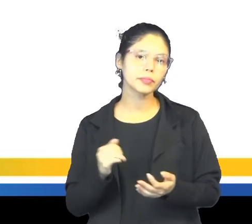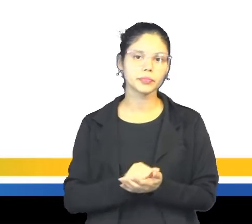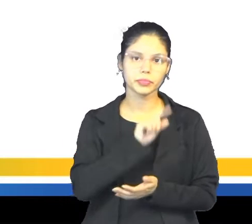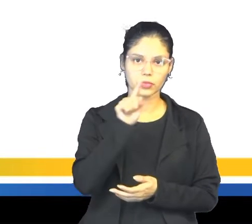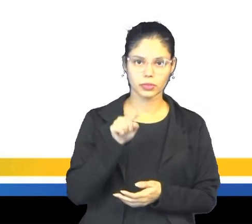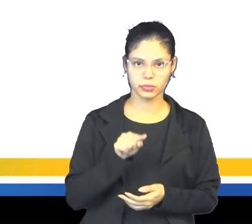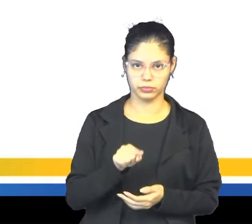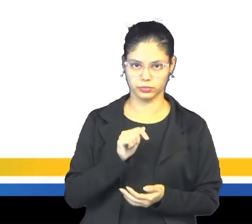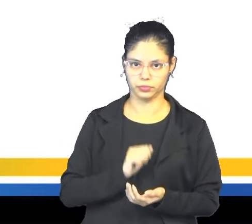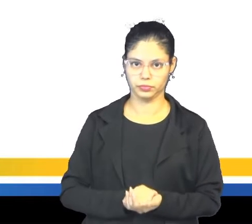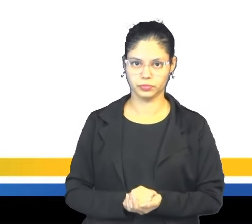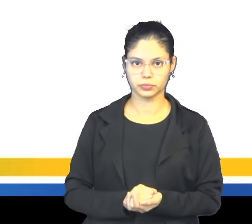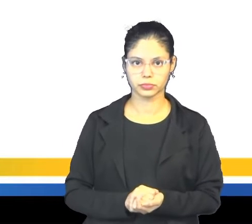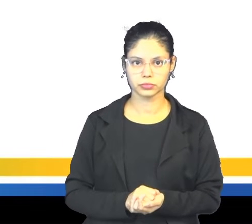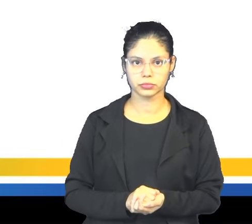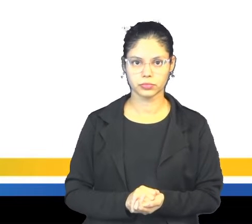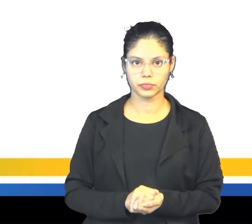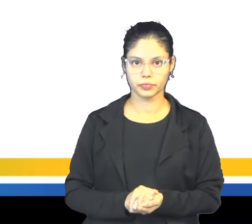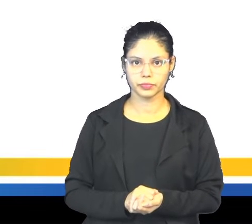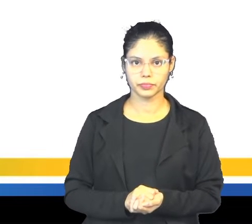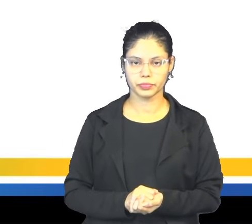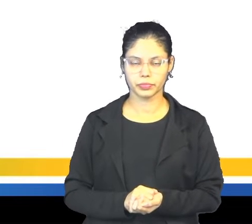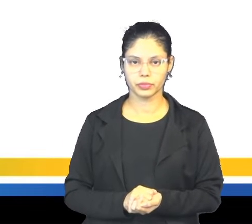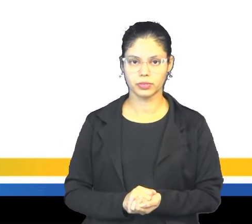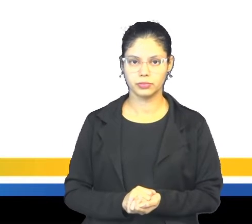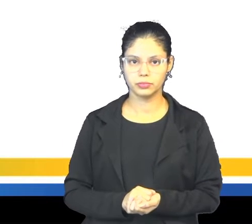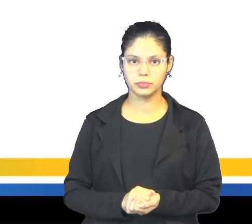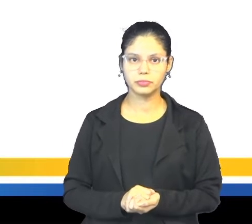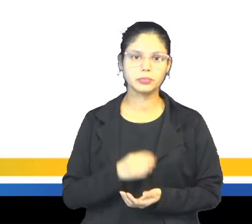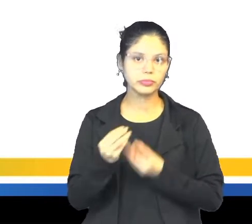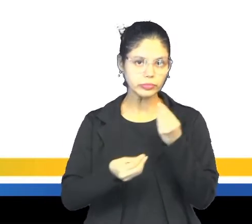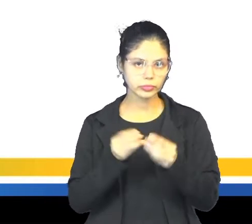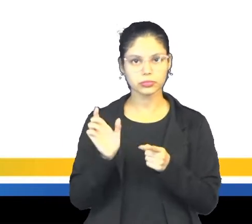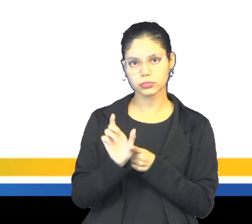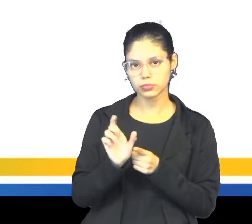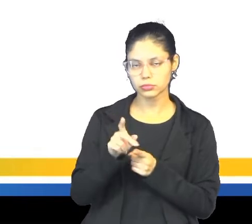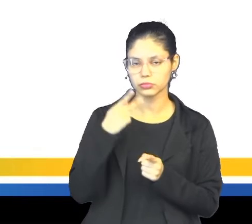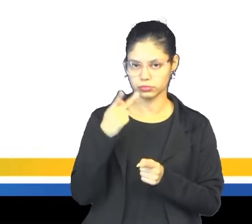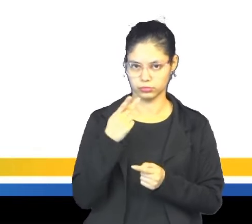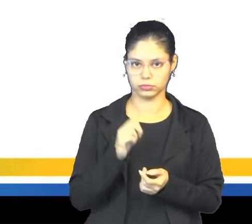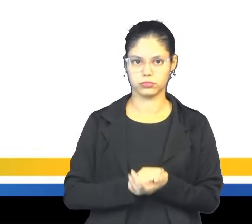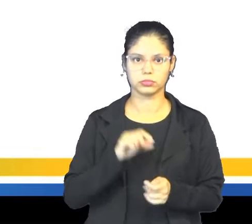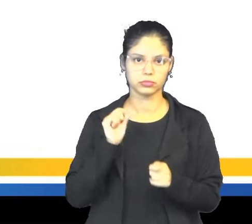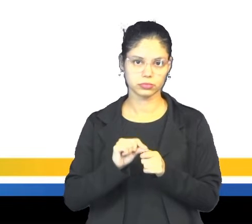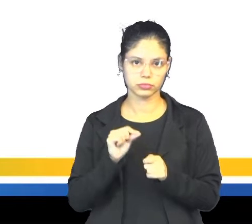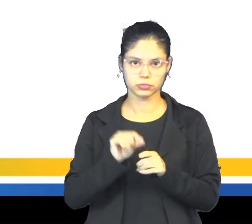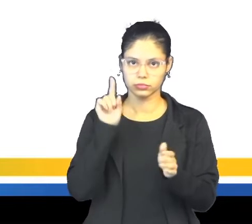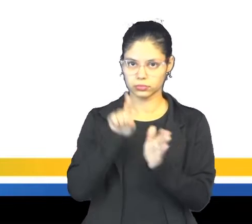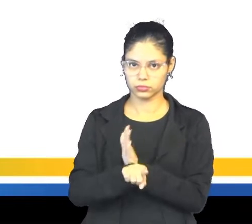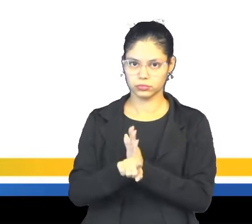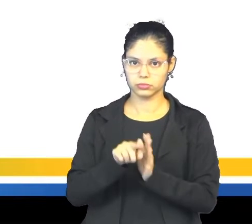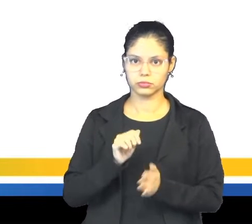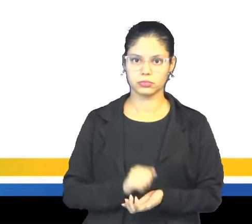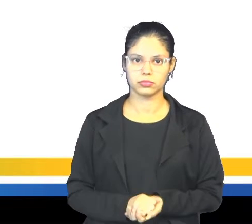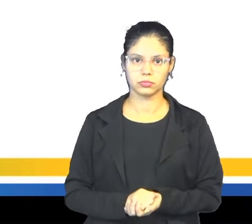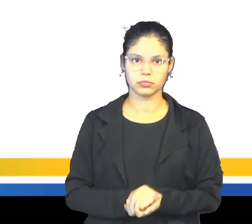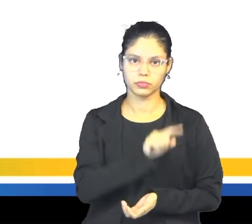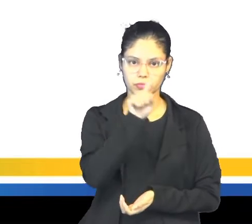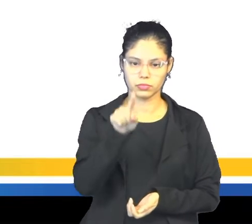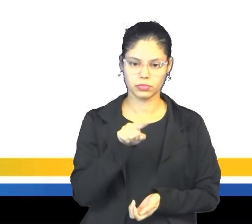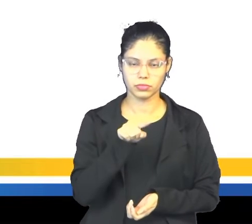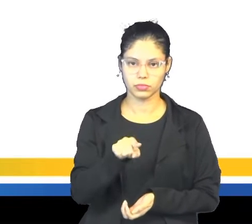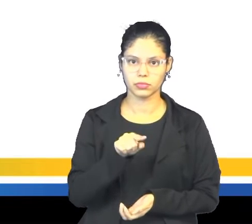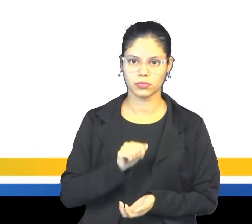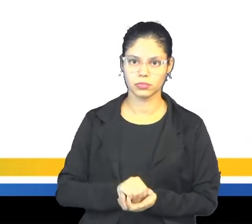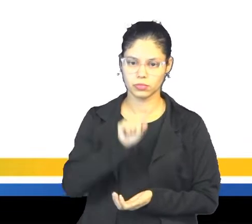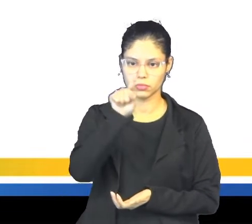Interrogative form, no caso, a forma interrogativa. Como a palavra já diz, né, para fazer uma pergunta. Na forma interrogativa,